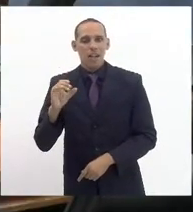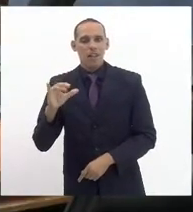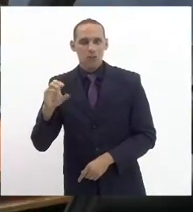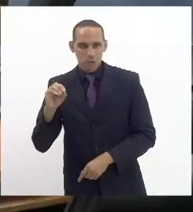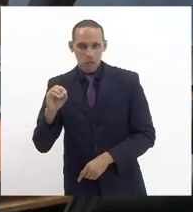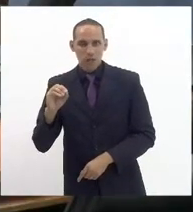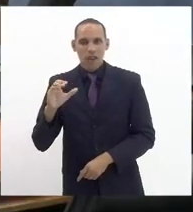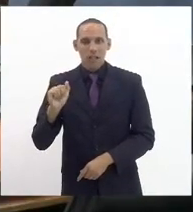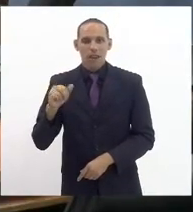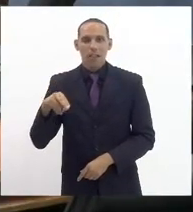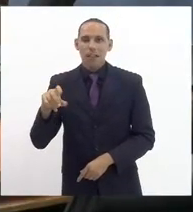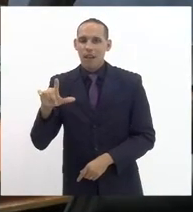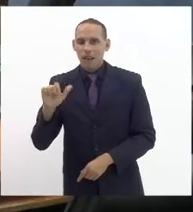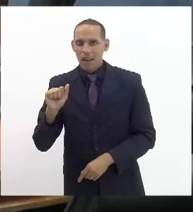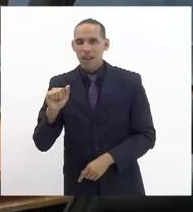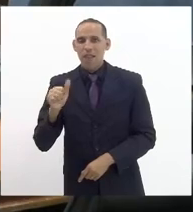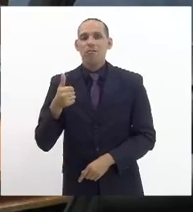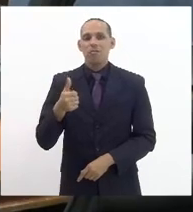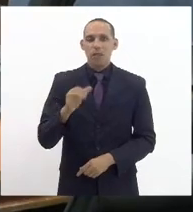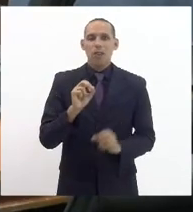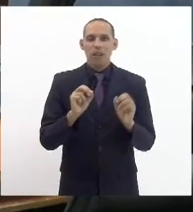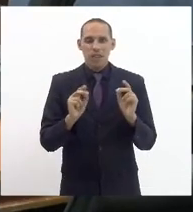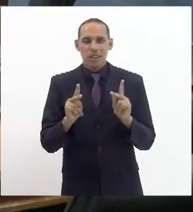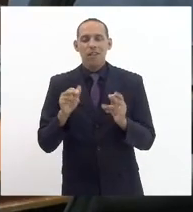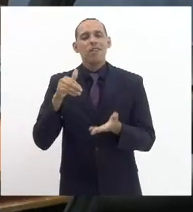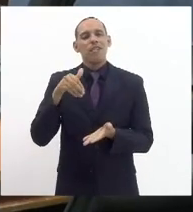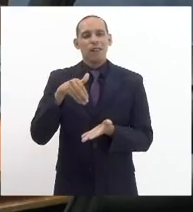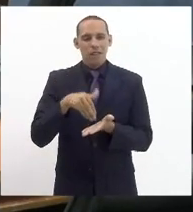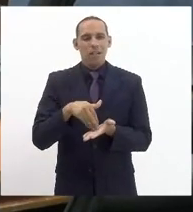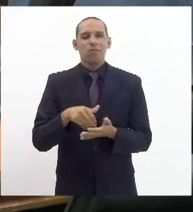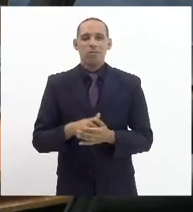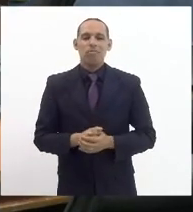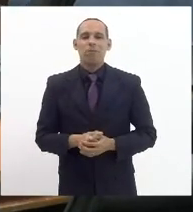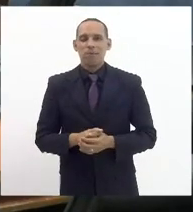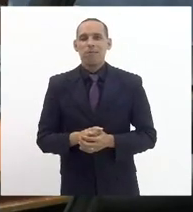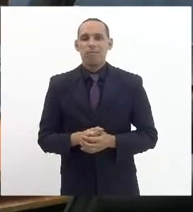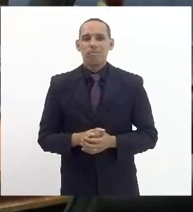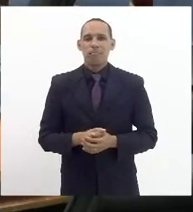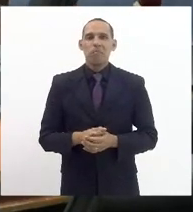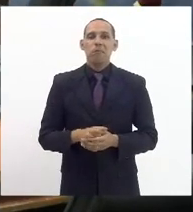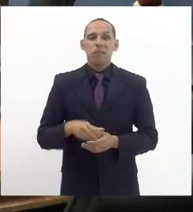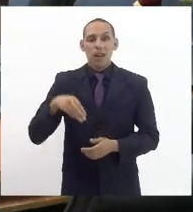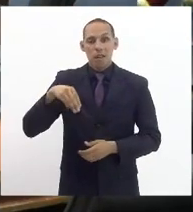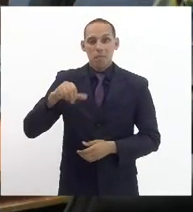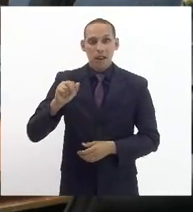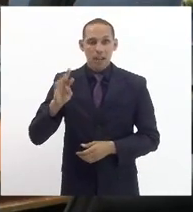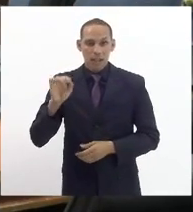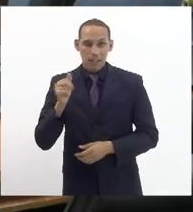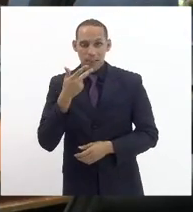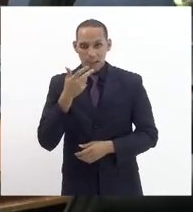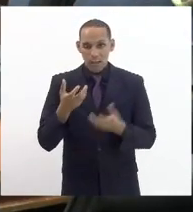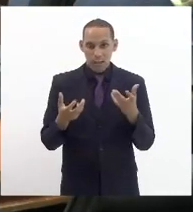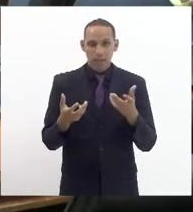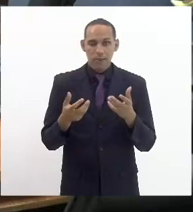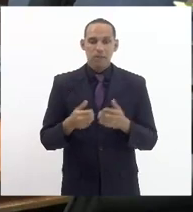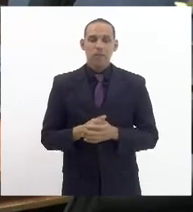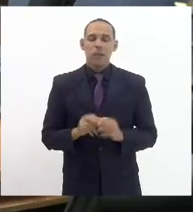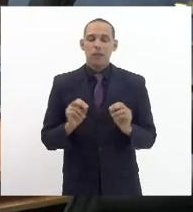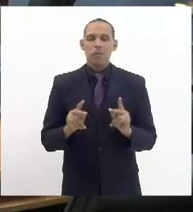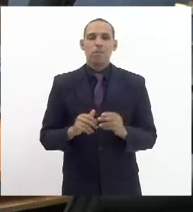Já manifestaram... E ao final da sessão vão fazer... É, até o final hoje. Ok. Deputada Marta, quer usar a palavra ou não?